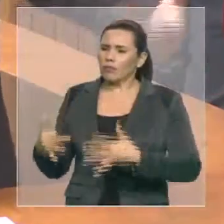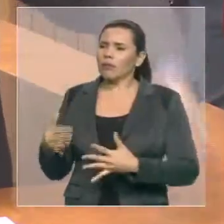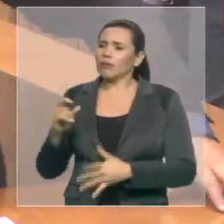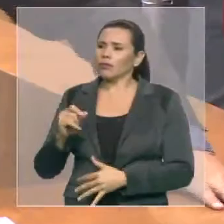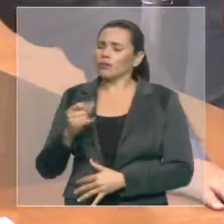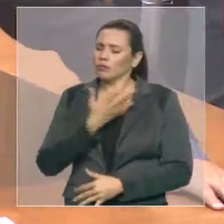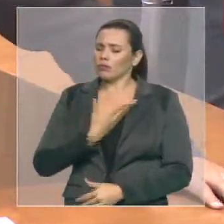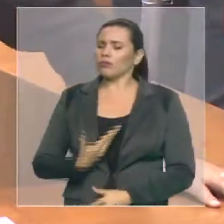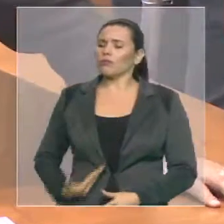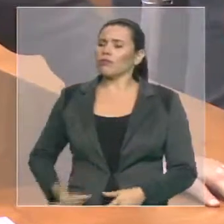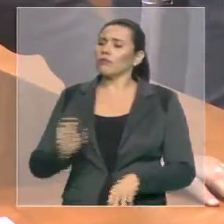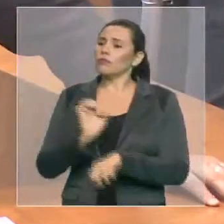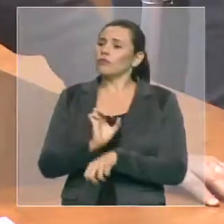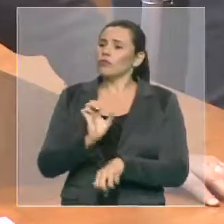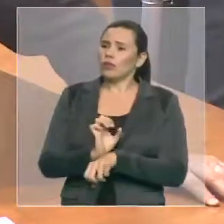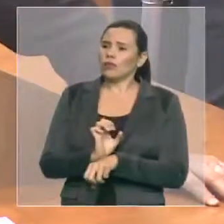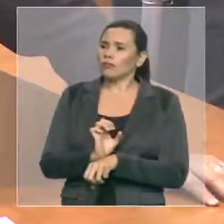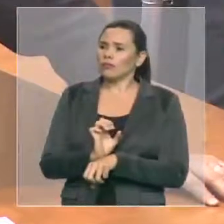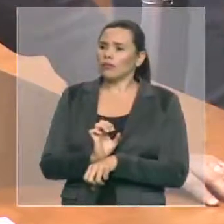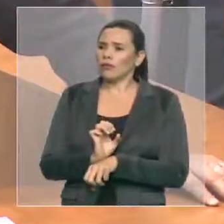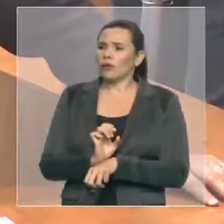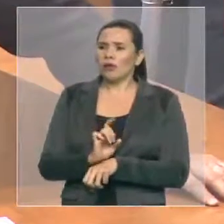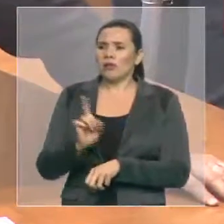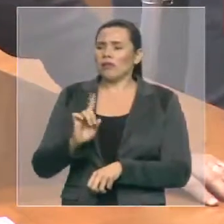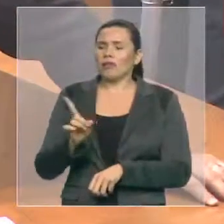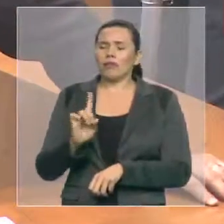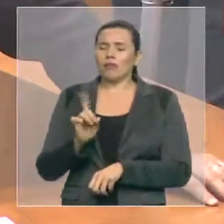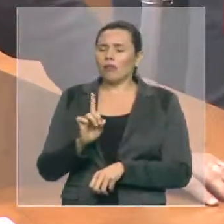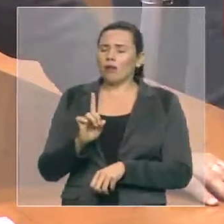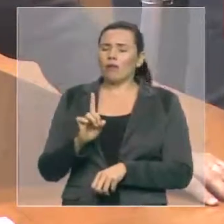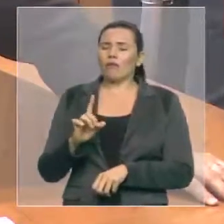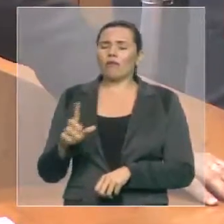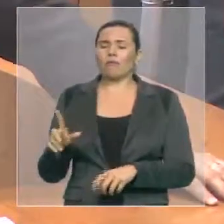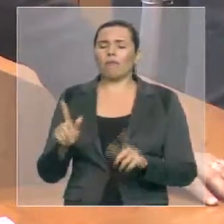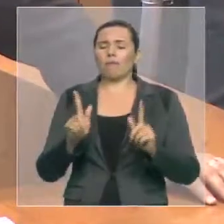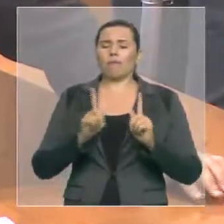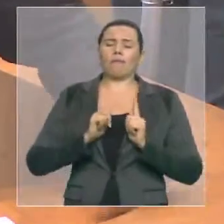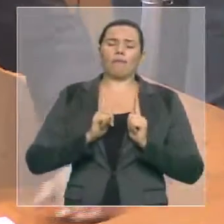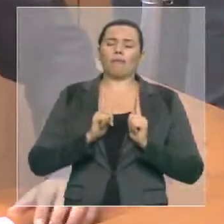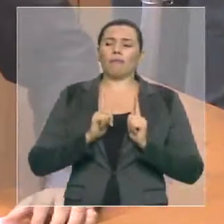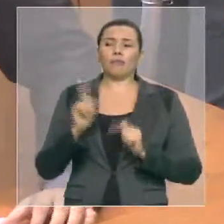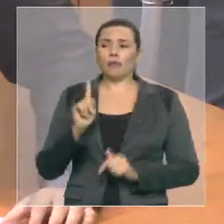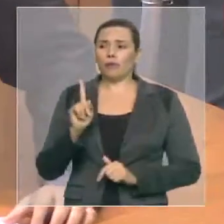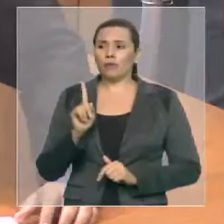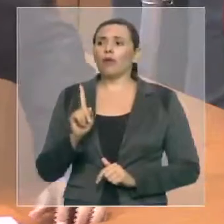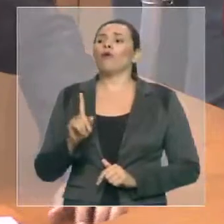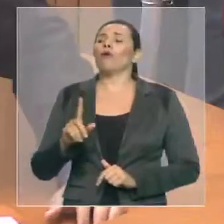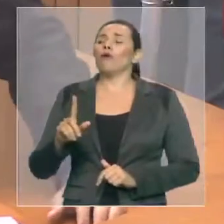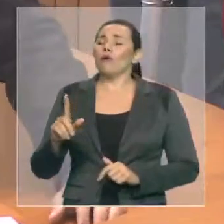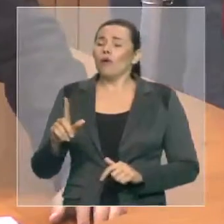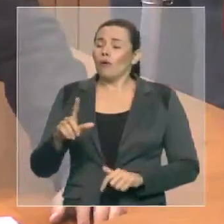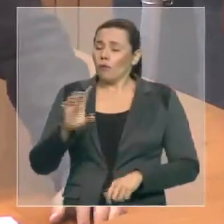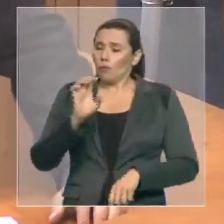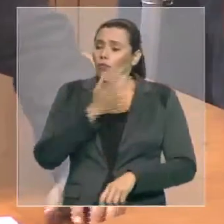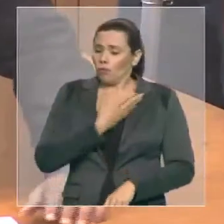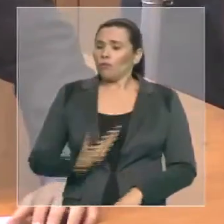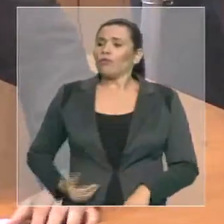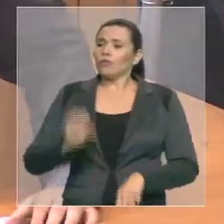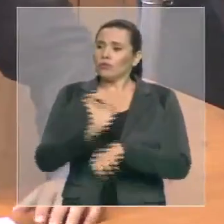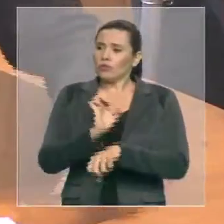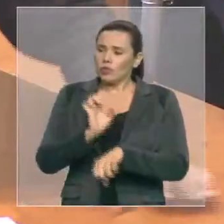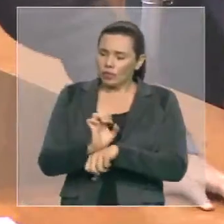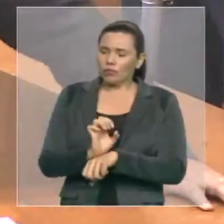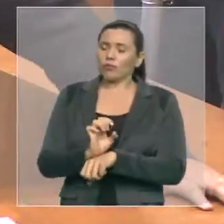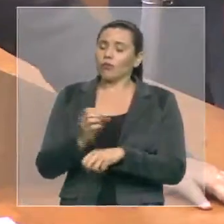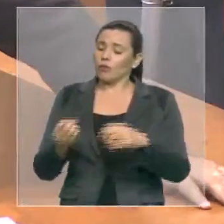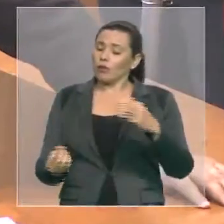ainda a nomeação dos novos policiais. O Estado, inclusive, criou um grupo de operações especiais chamado COSAR, e